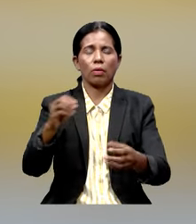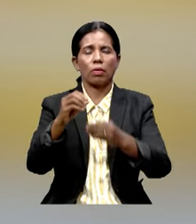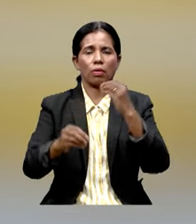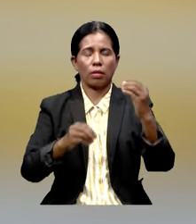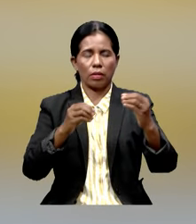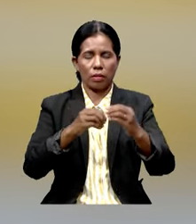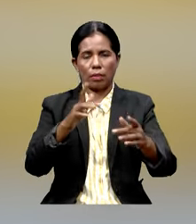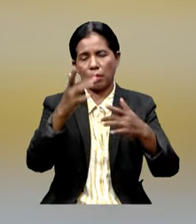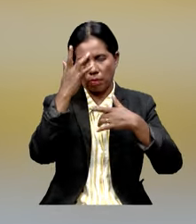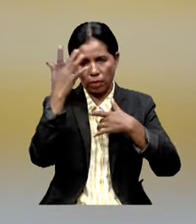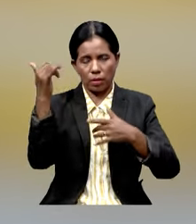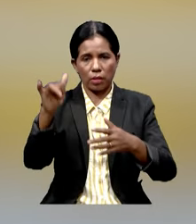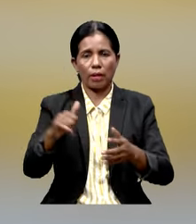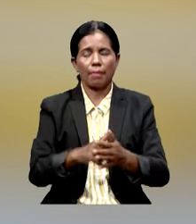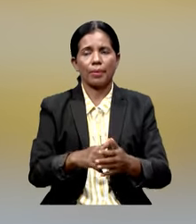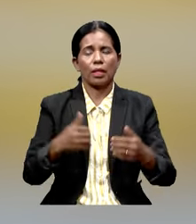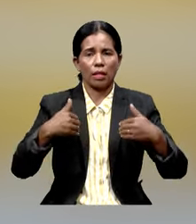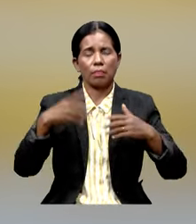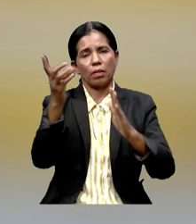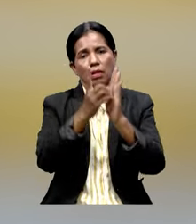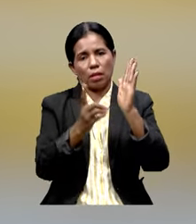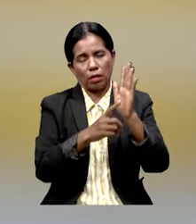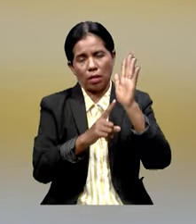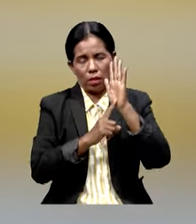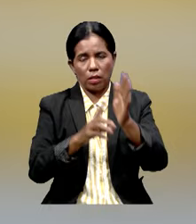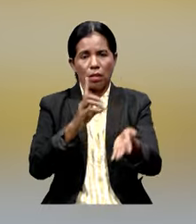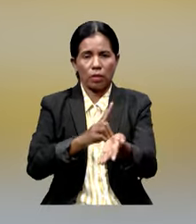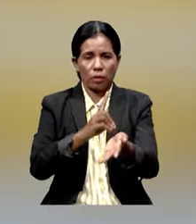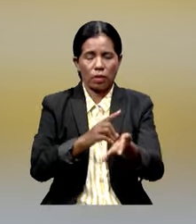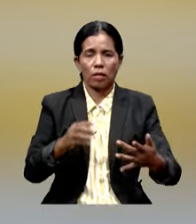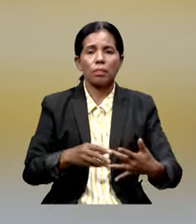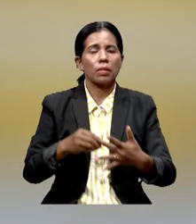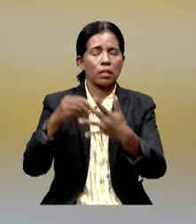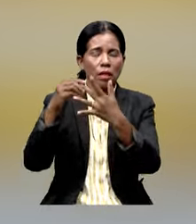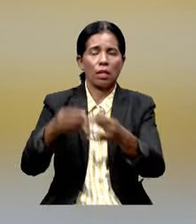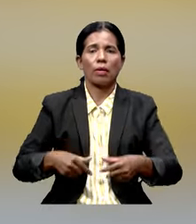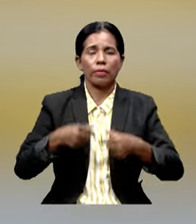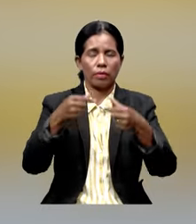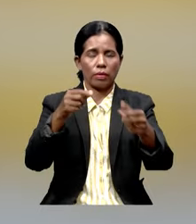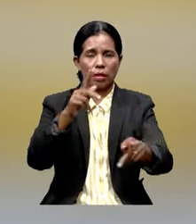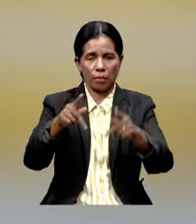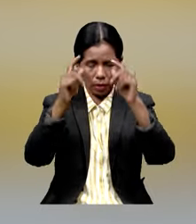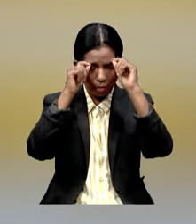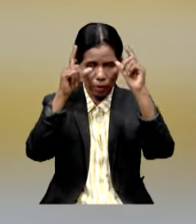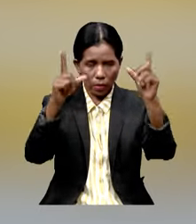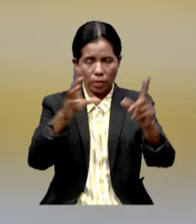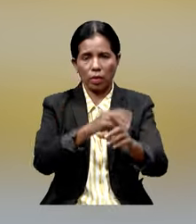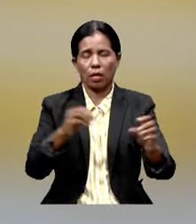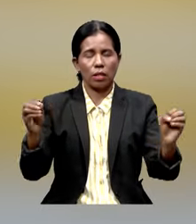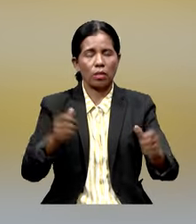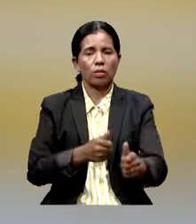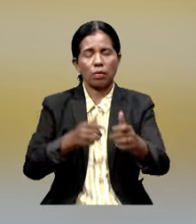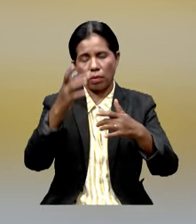para paciente Sira. E vamos dar os balon nebe hatudu, doutor especialista, né? Foi tratamento para Timoruan Barak maklatuir moras